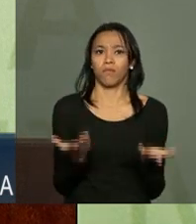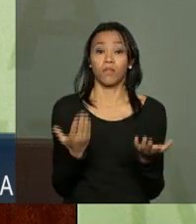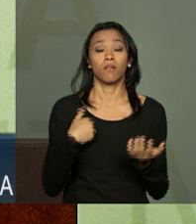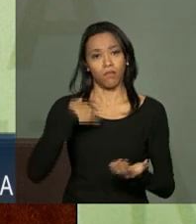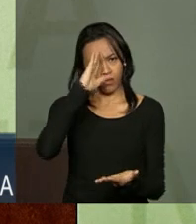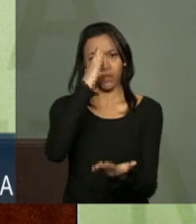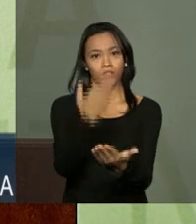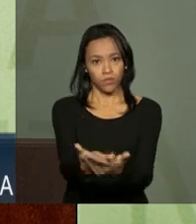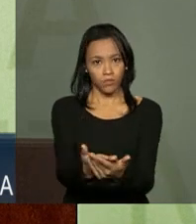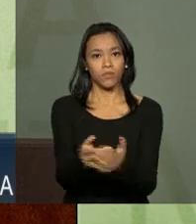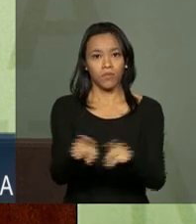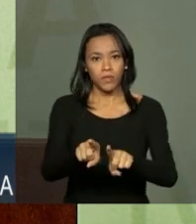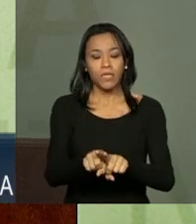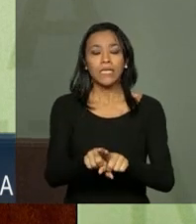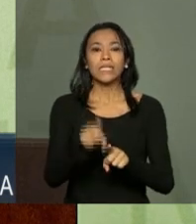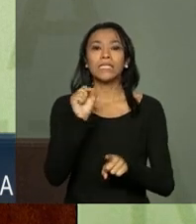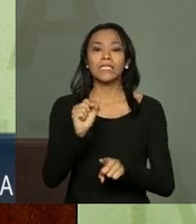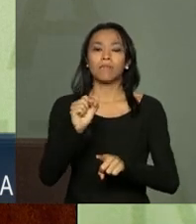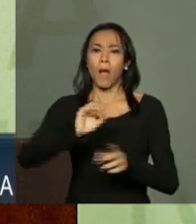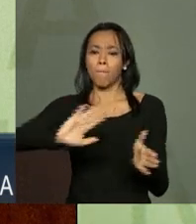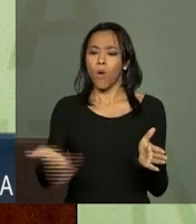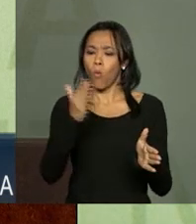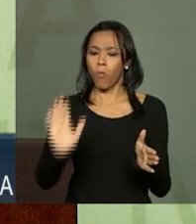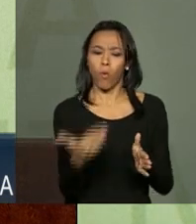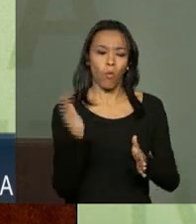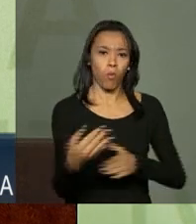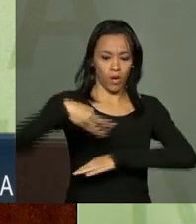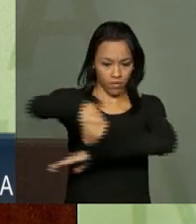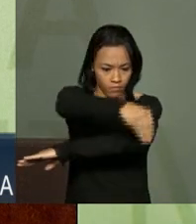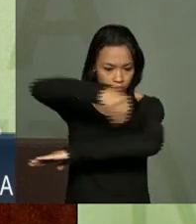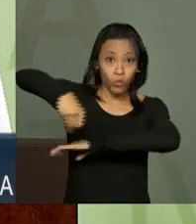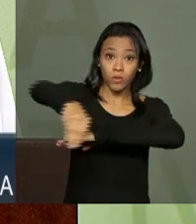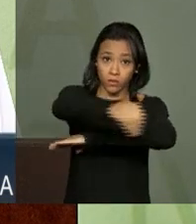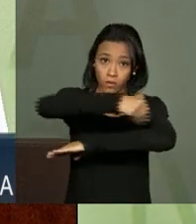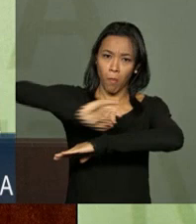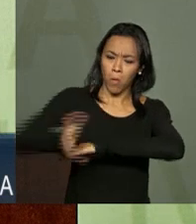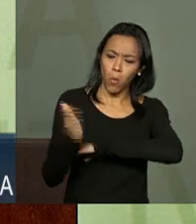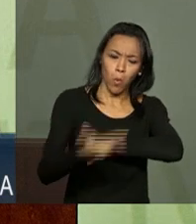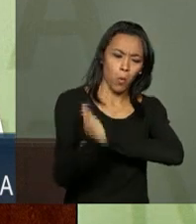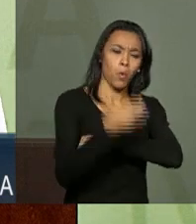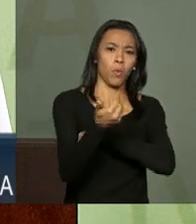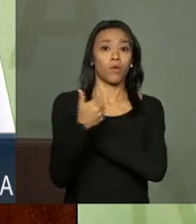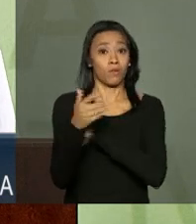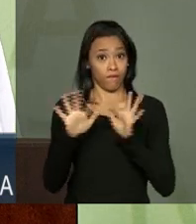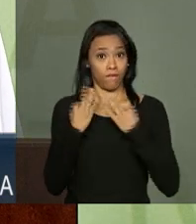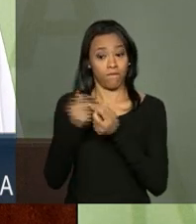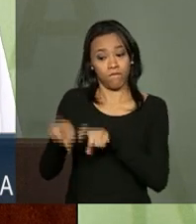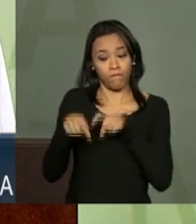Acredito ainda que a produção da agricultura familiar, que